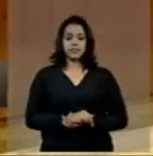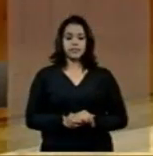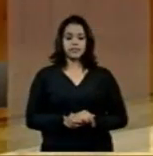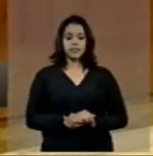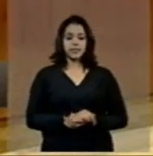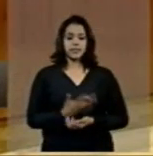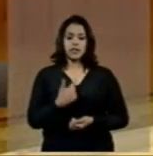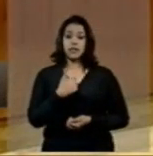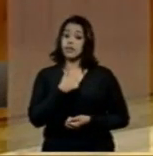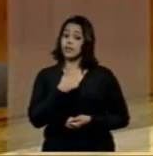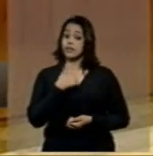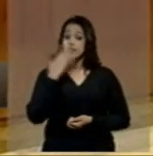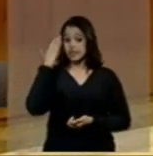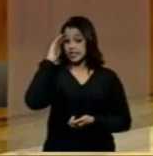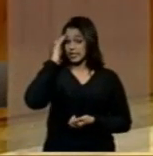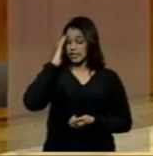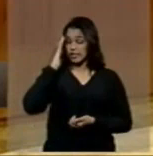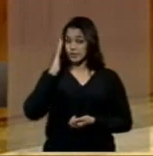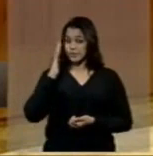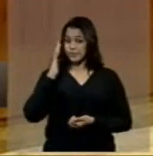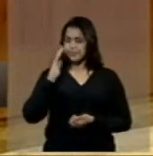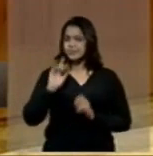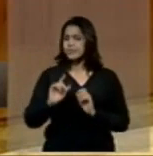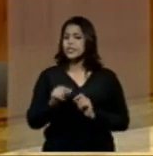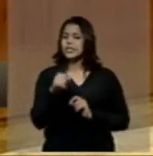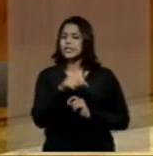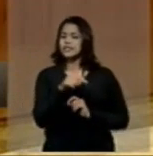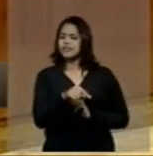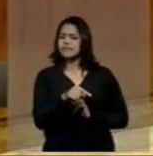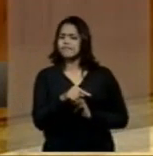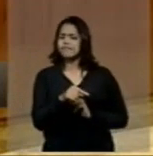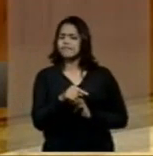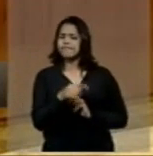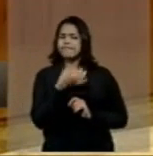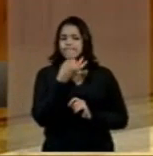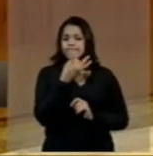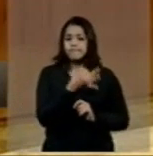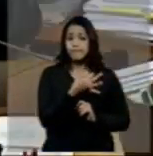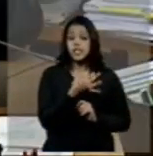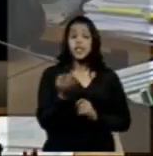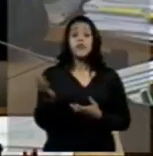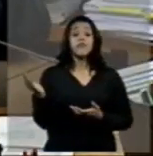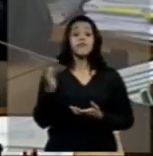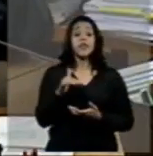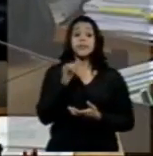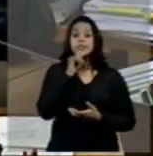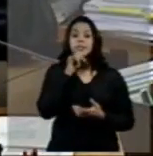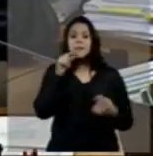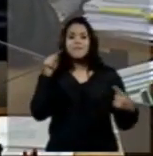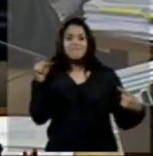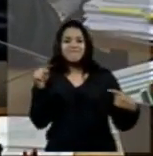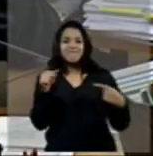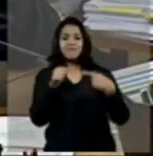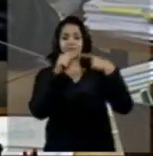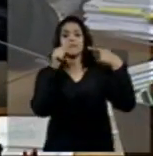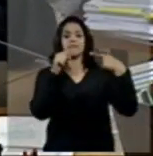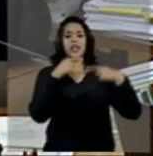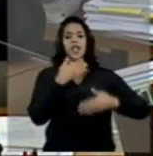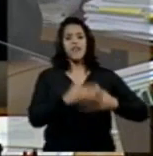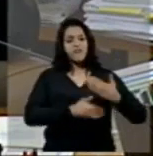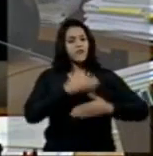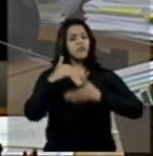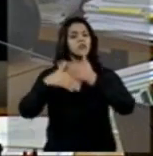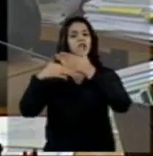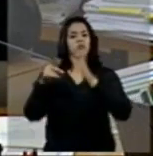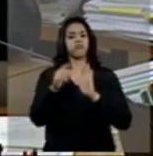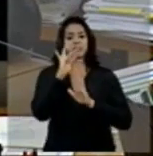Eu entendo, então, senhora presidente, que este posicionamento, ele vem ao encontro da evolução da